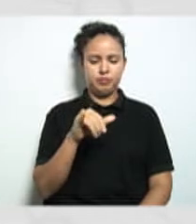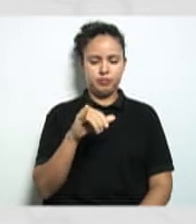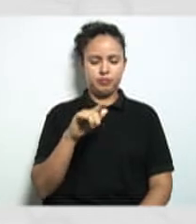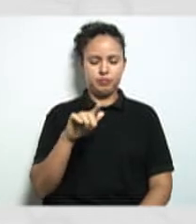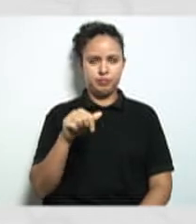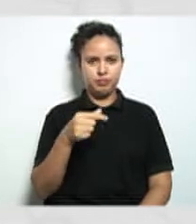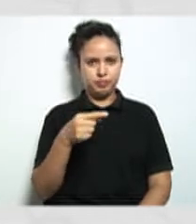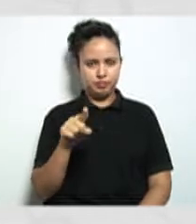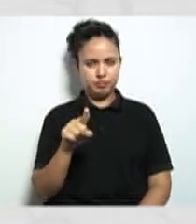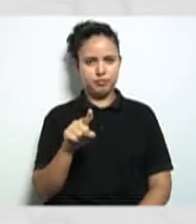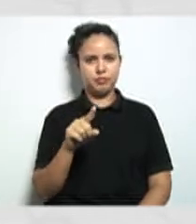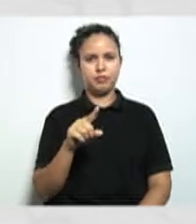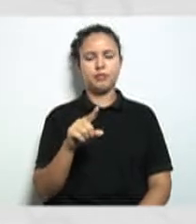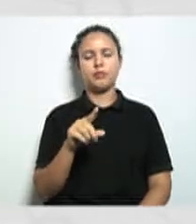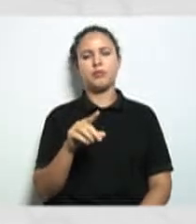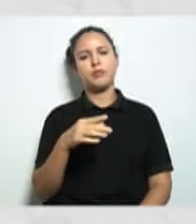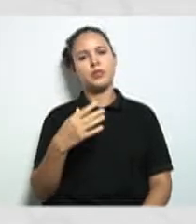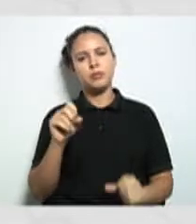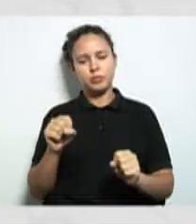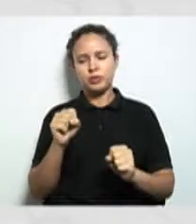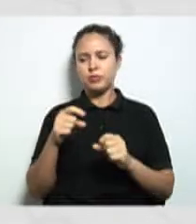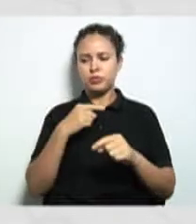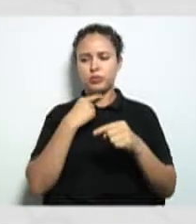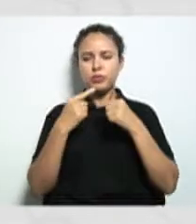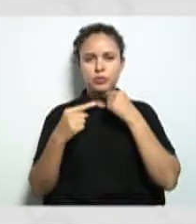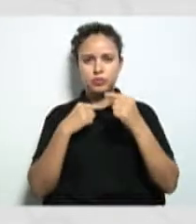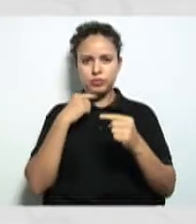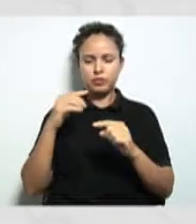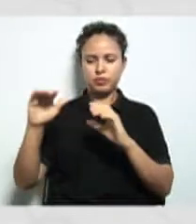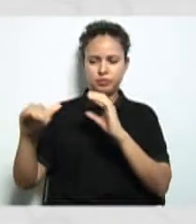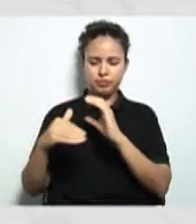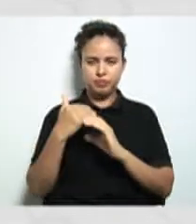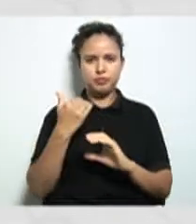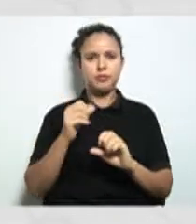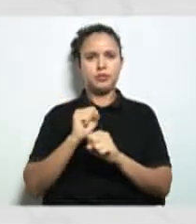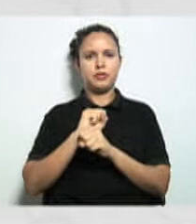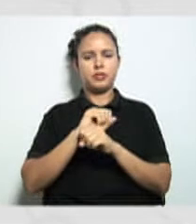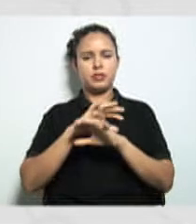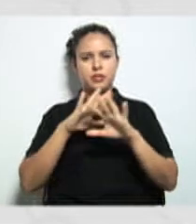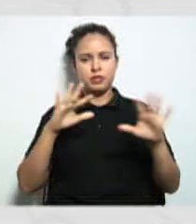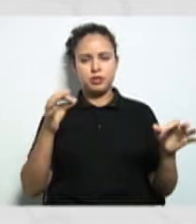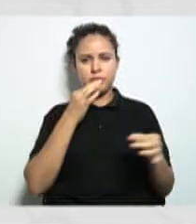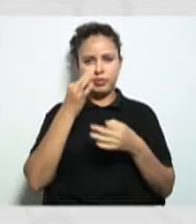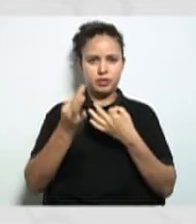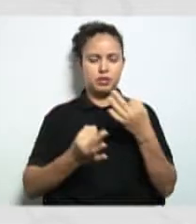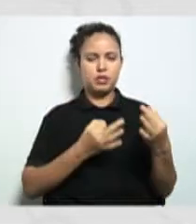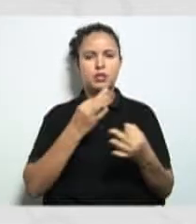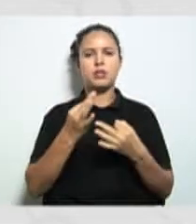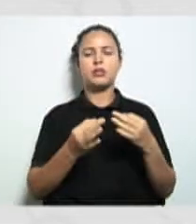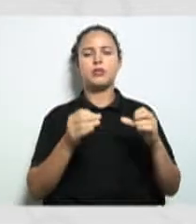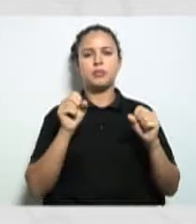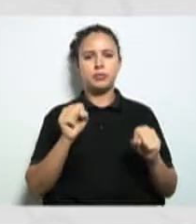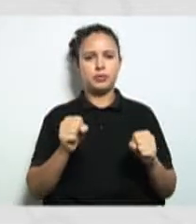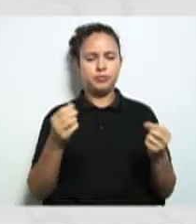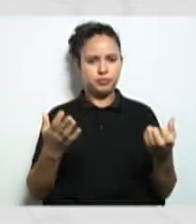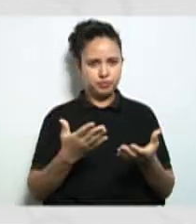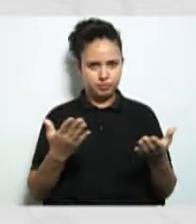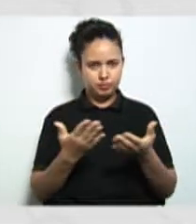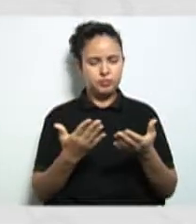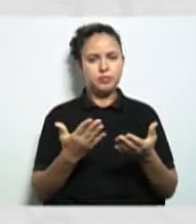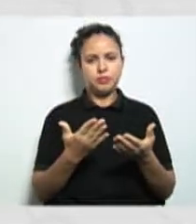postarem mais, participem, tirem suas dúvidas, né, esclareçam, façam seus comentários. Esse é o momento de